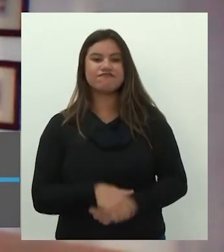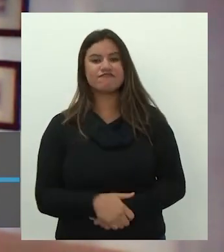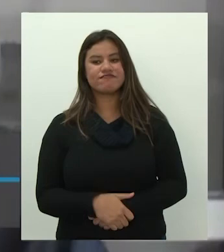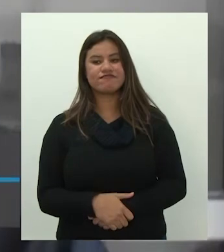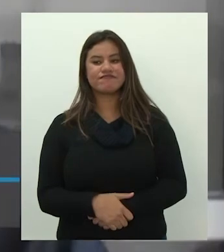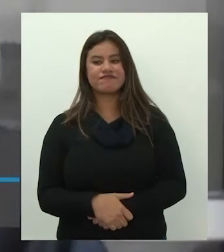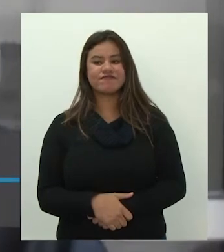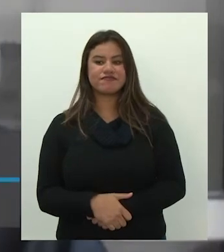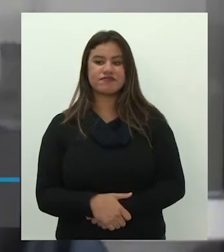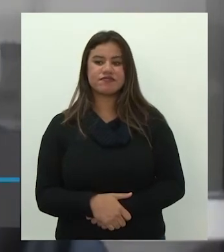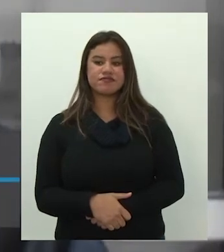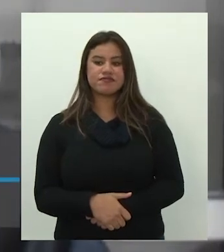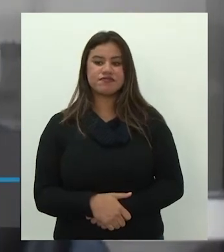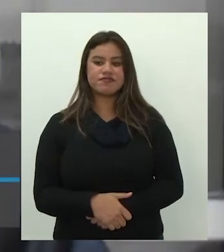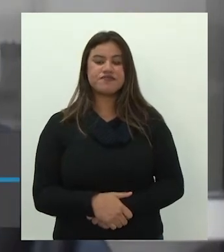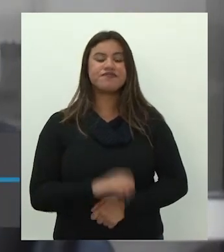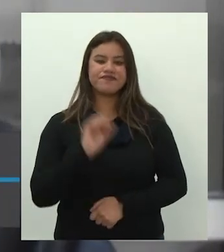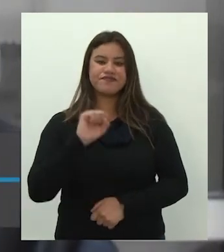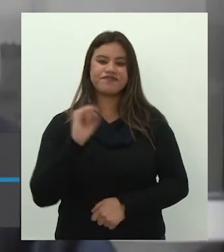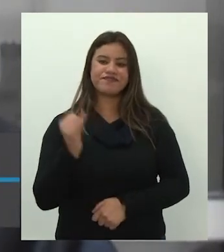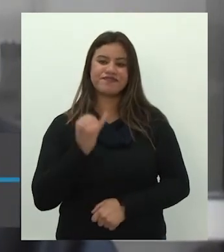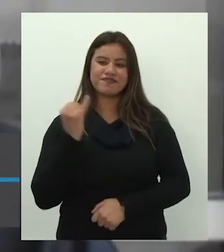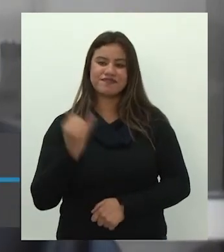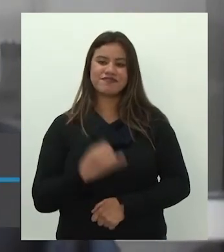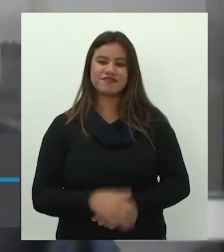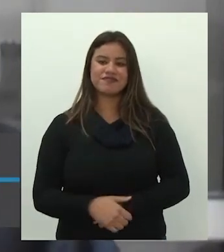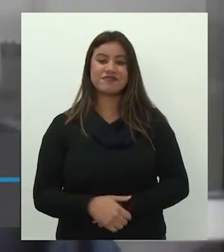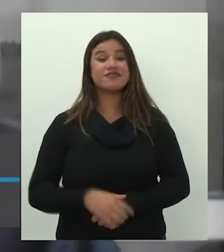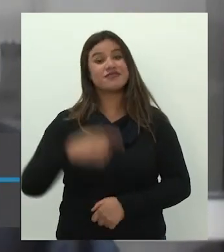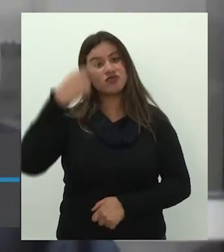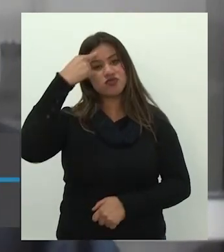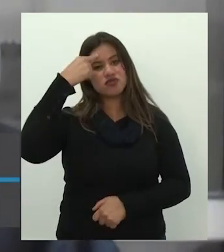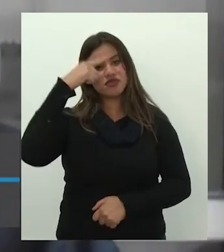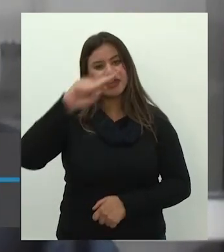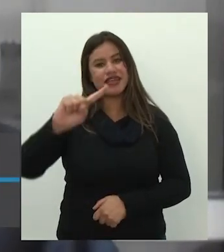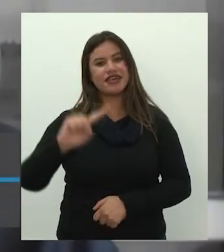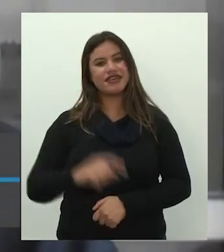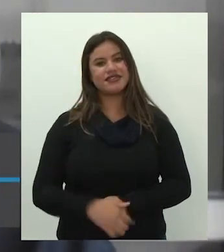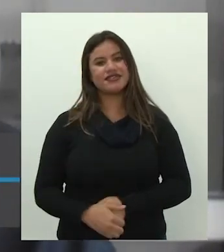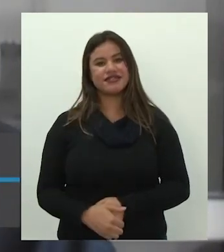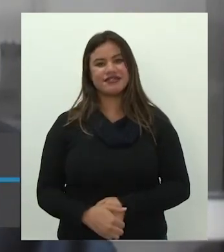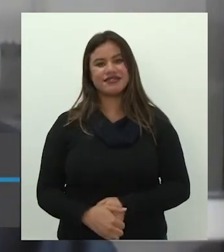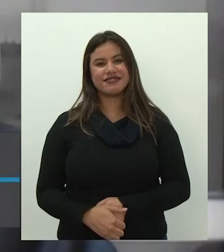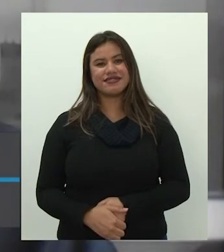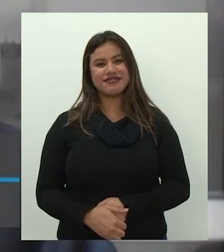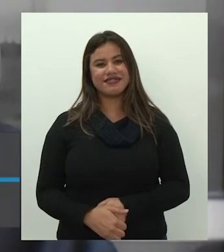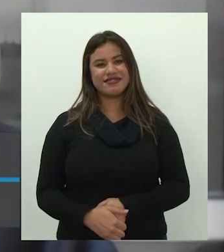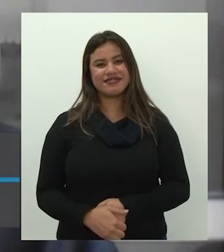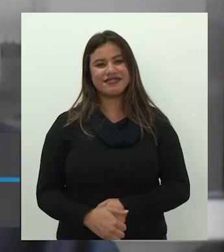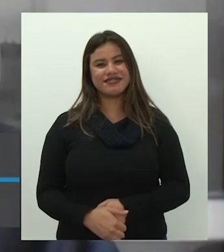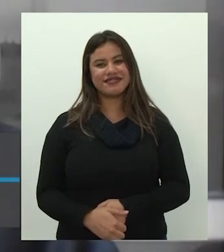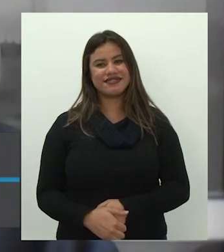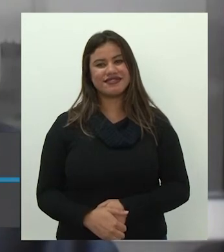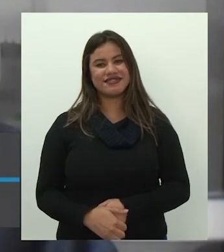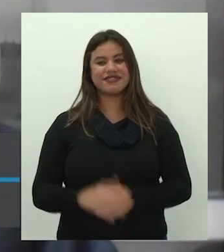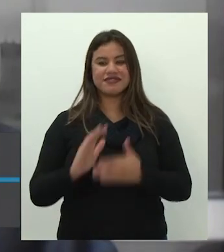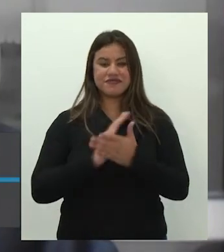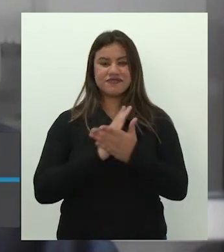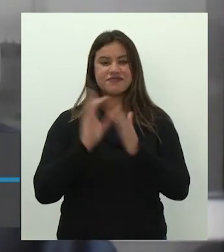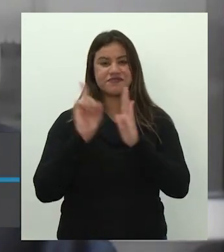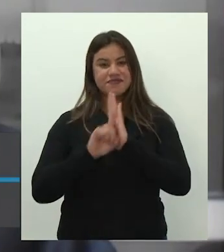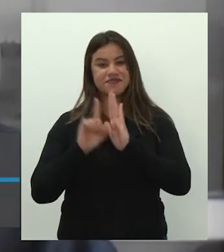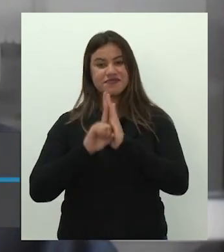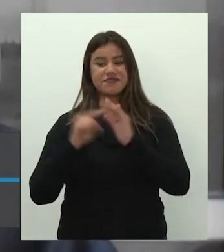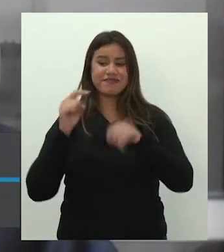Sim, é bastante importante. Bom, eu vou fazer aqui a nossa última pergunta, né? Há muitos elogios também, algumas questões, mas